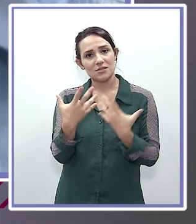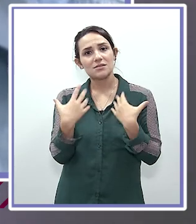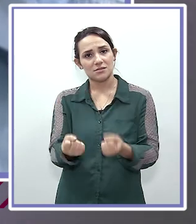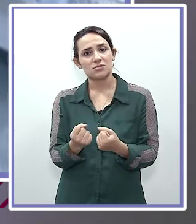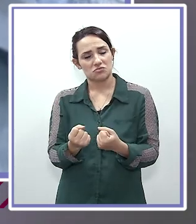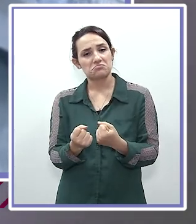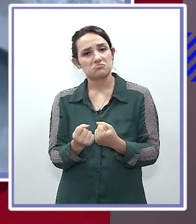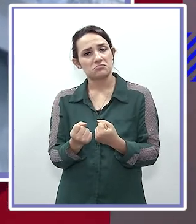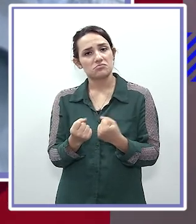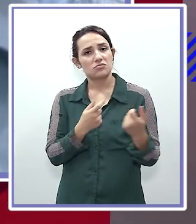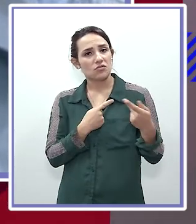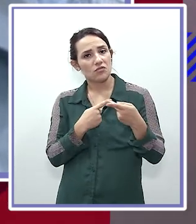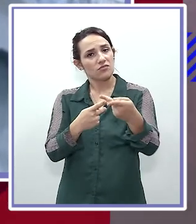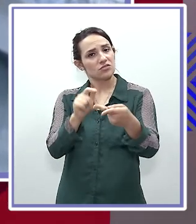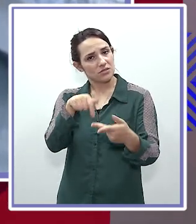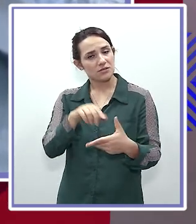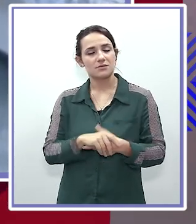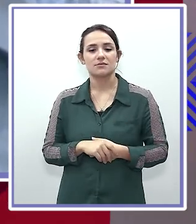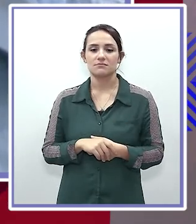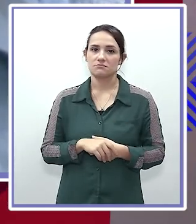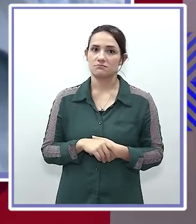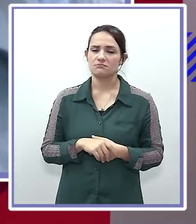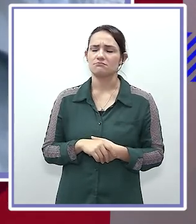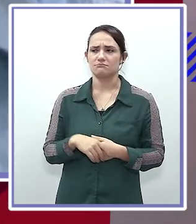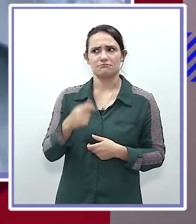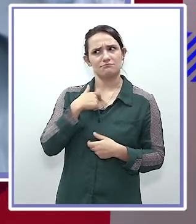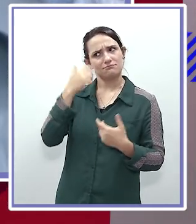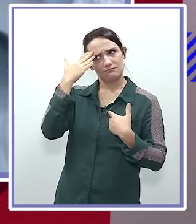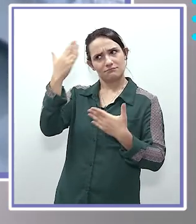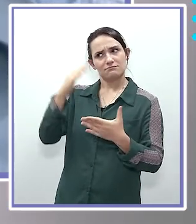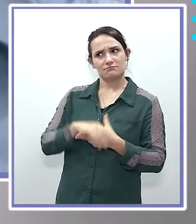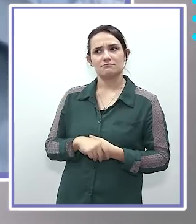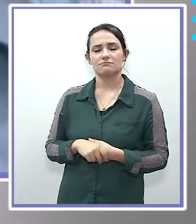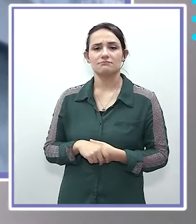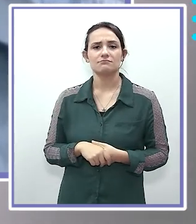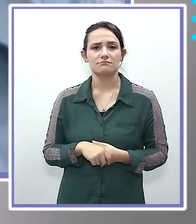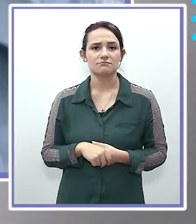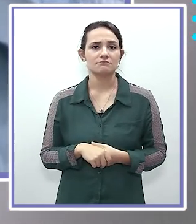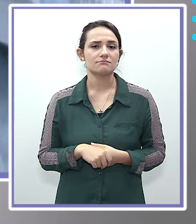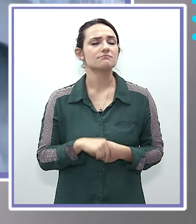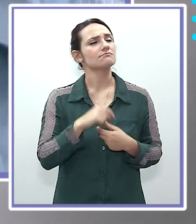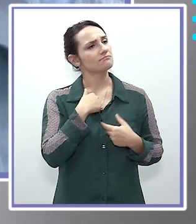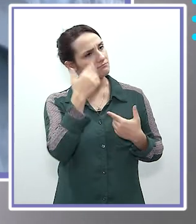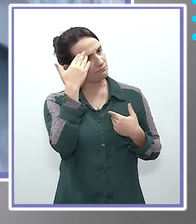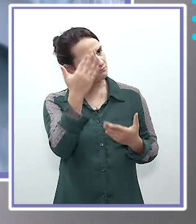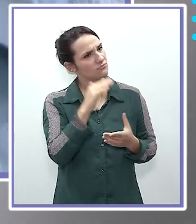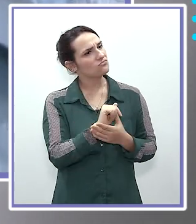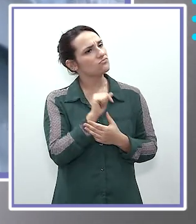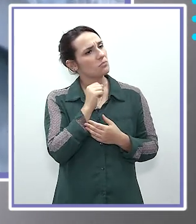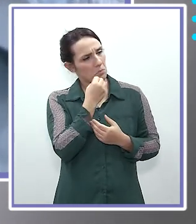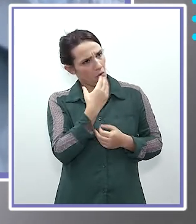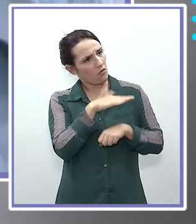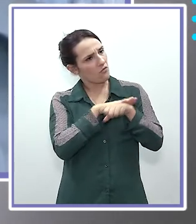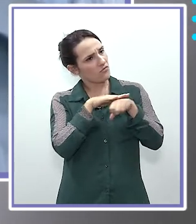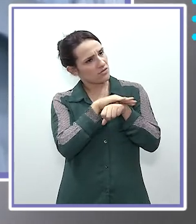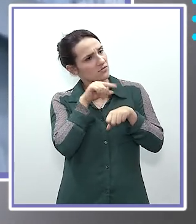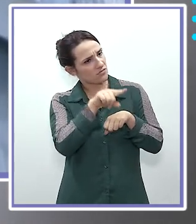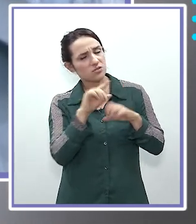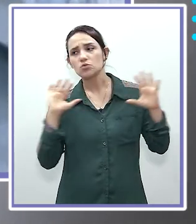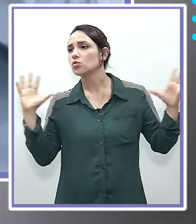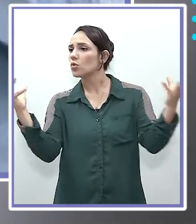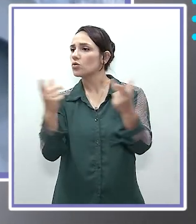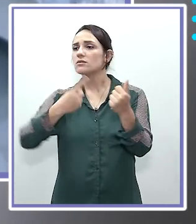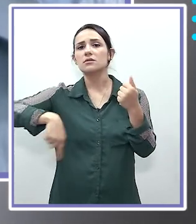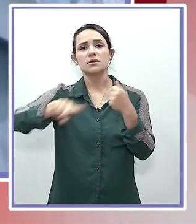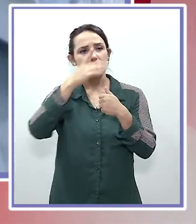ter aceito o nosso convite aqui da TV Assembleia. Eu que agradeço, Thiago, é muito bom falar com você e